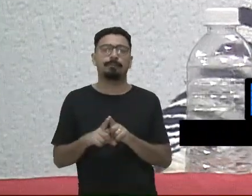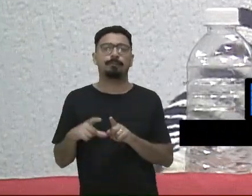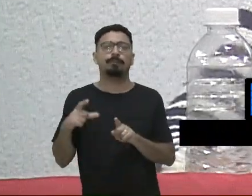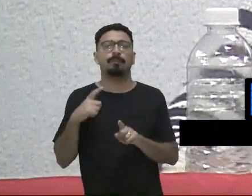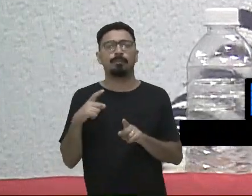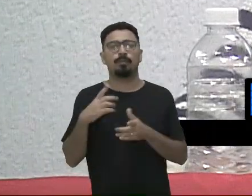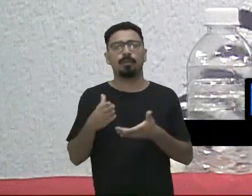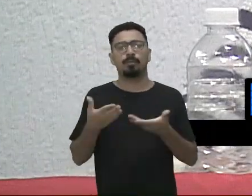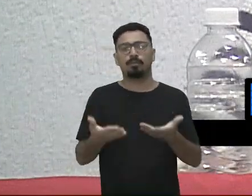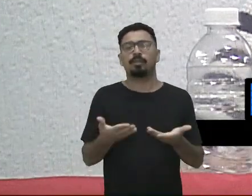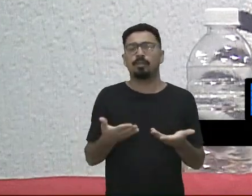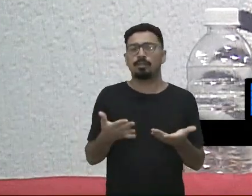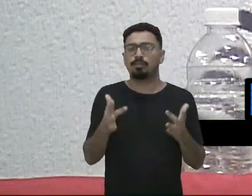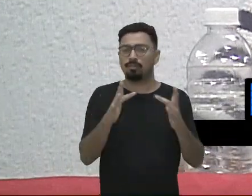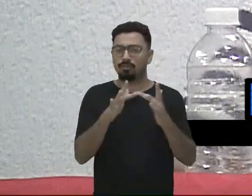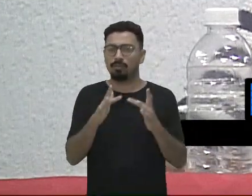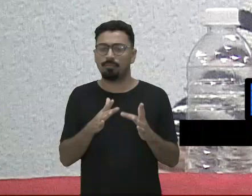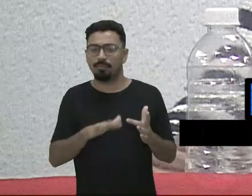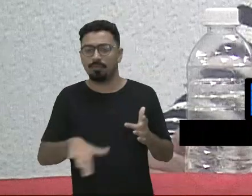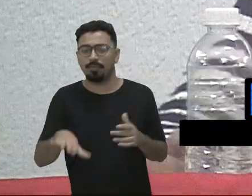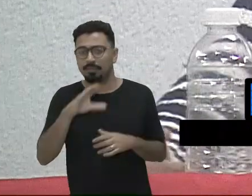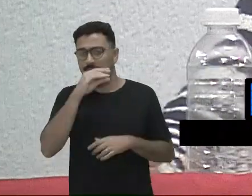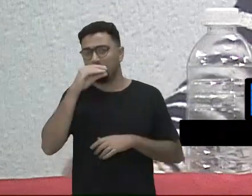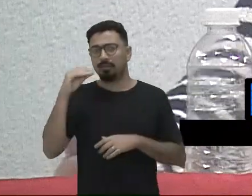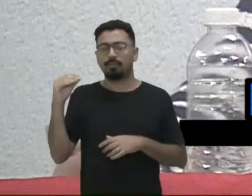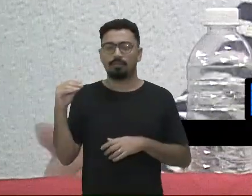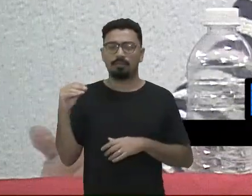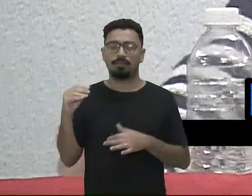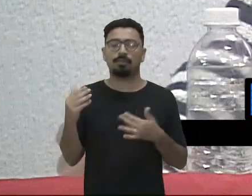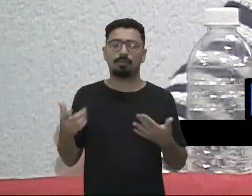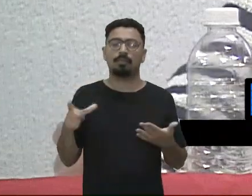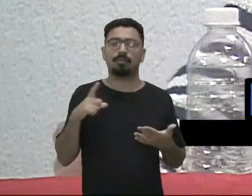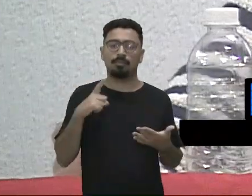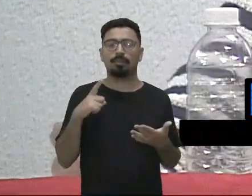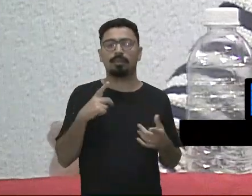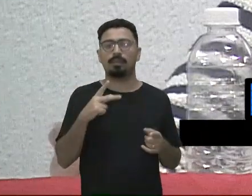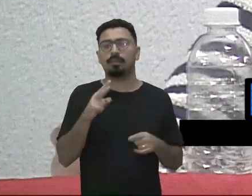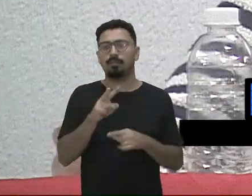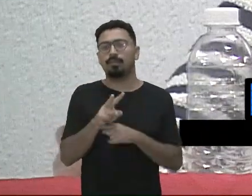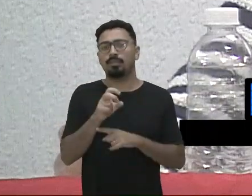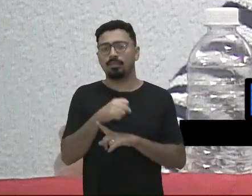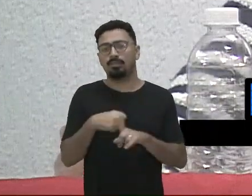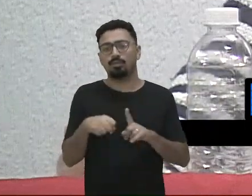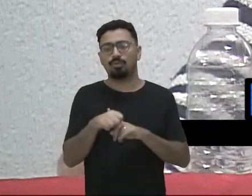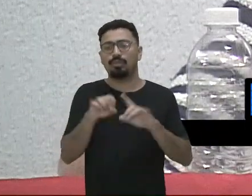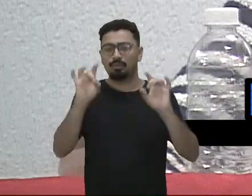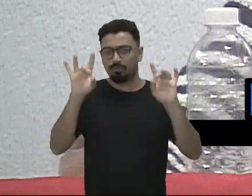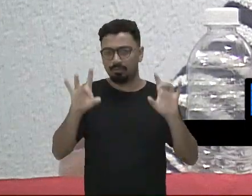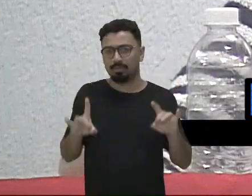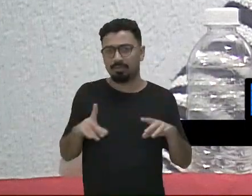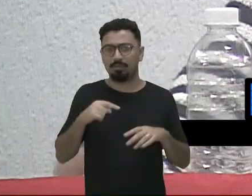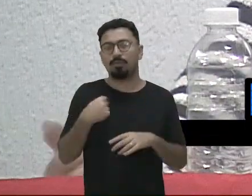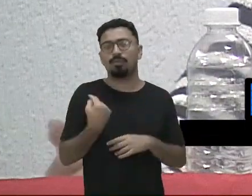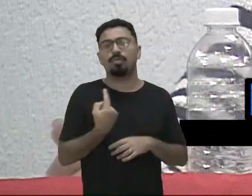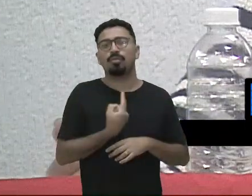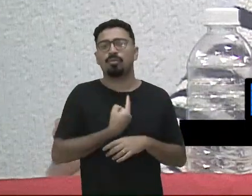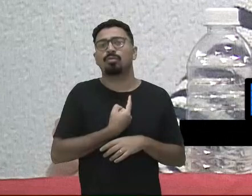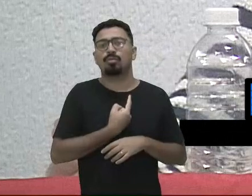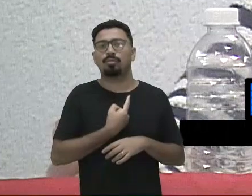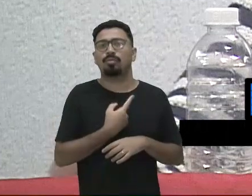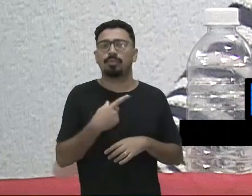para criança e adolescente. E depois, no âmbito da proteção social especial, na